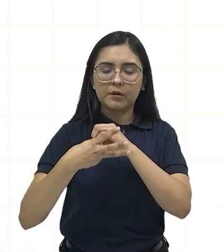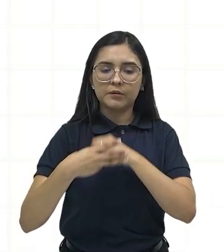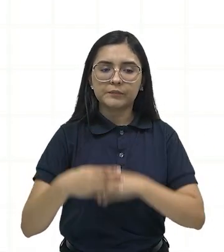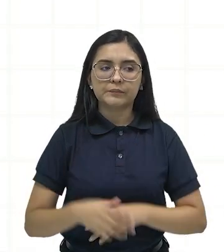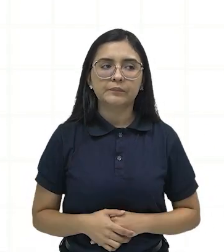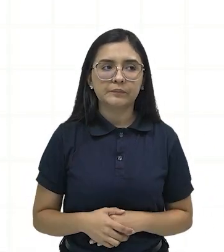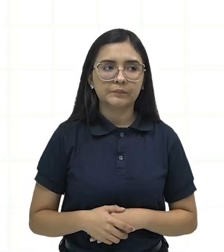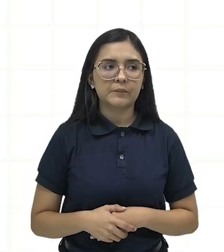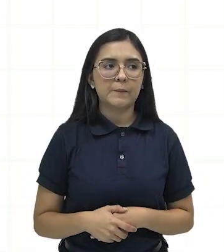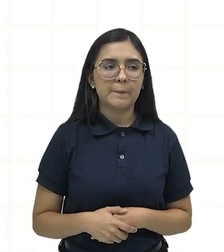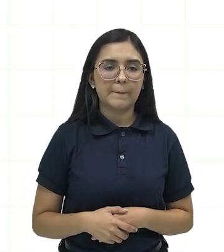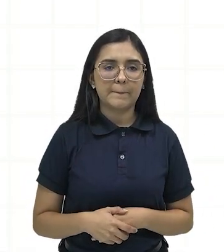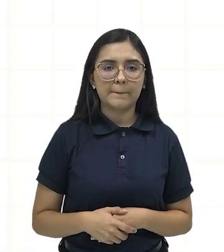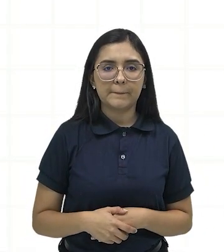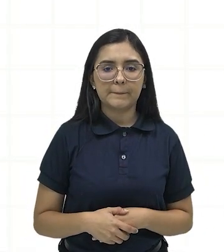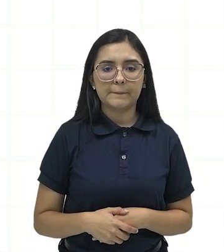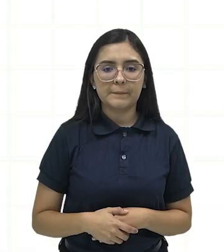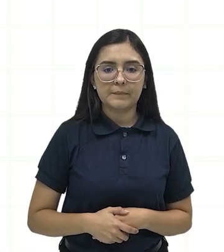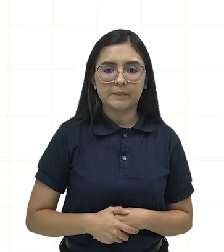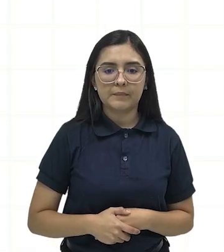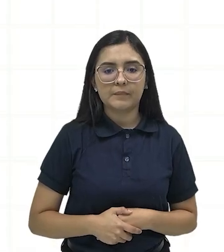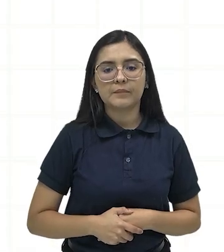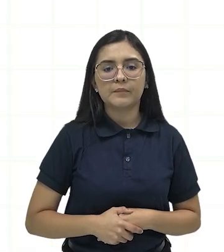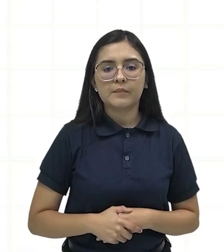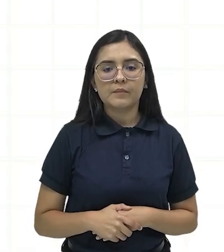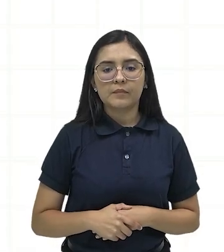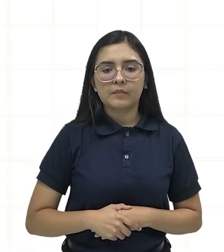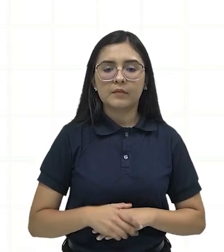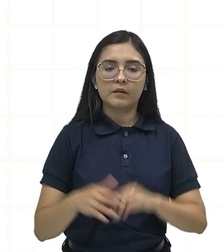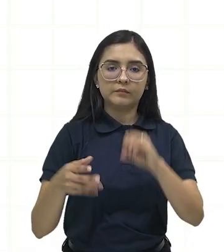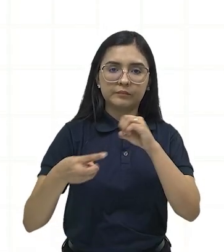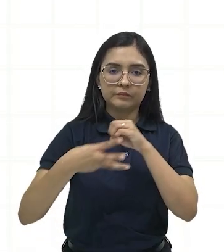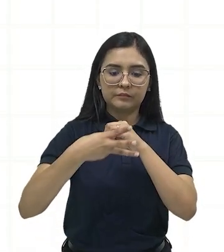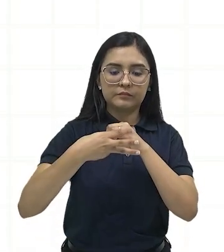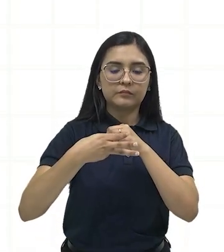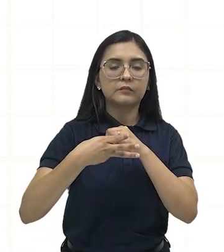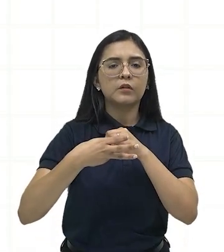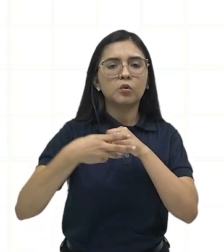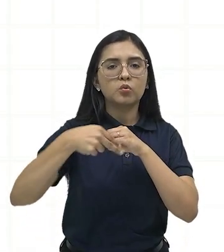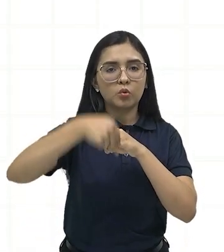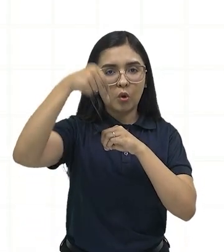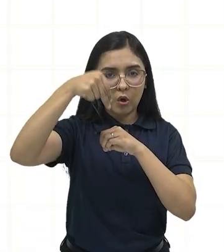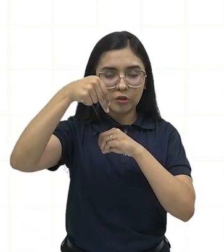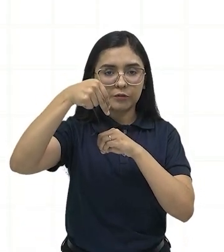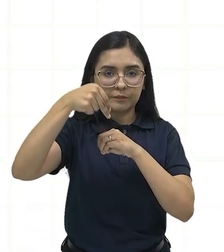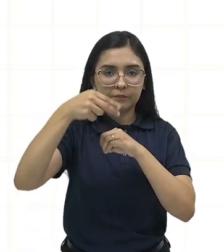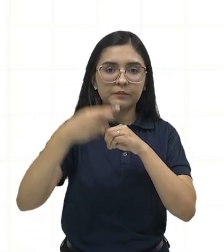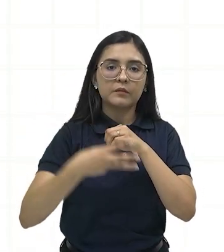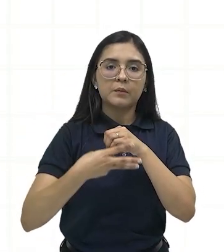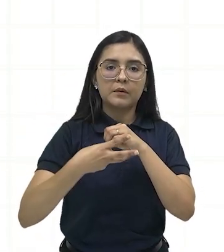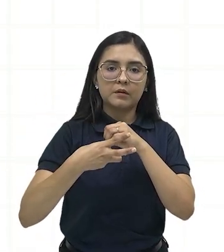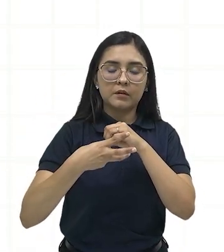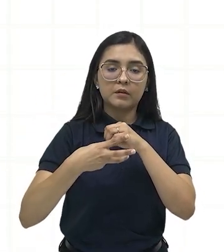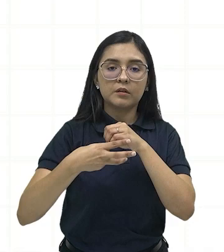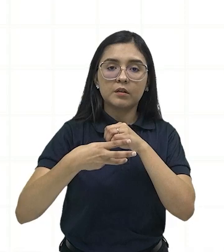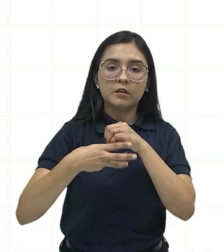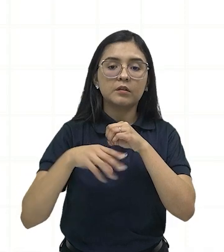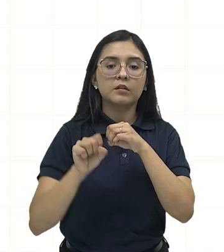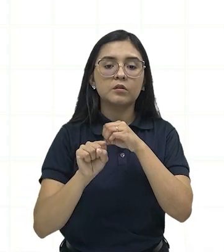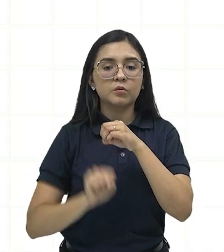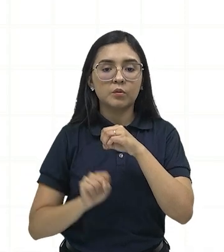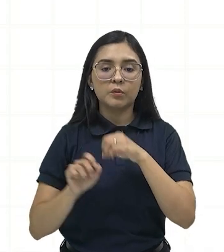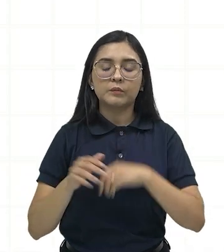que é o trópico que fica no hemisfério norte, e o Trópico de Capricórnio, que